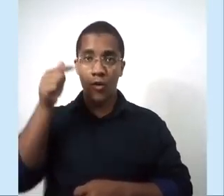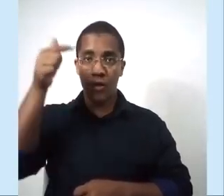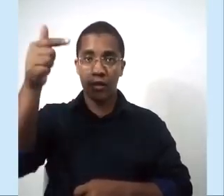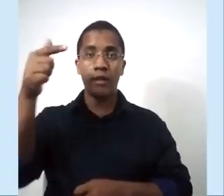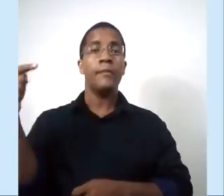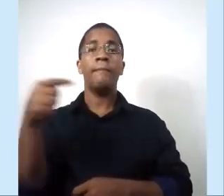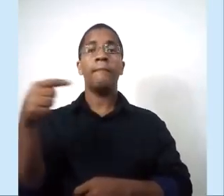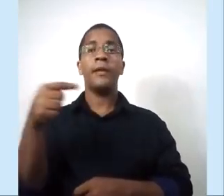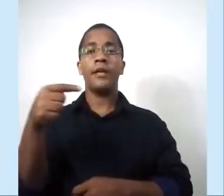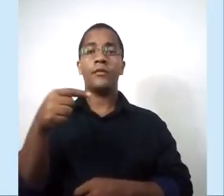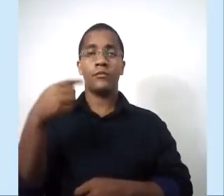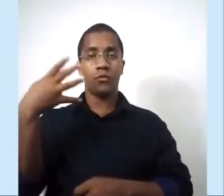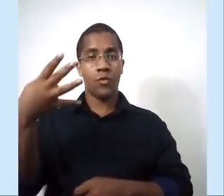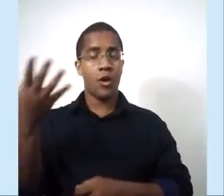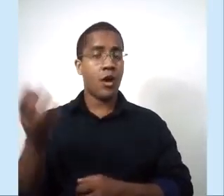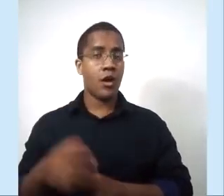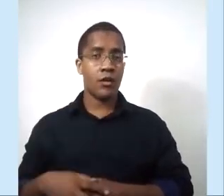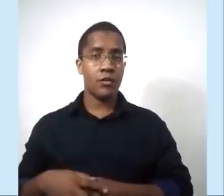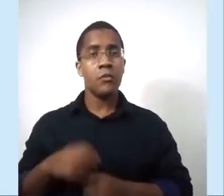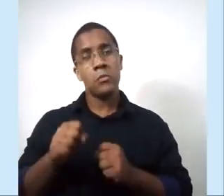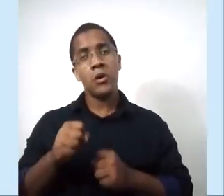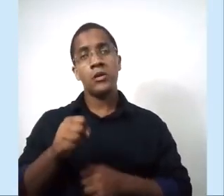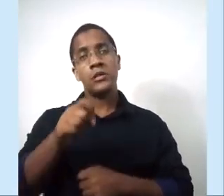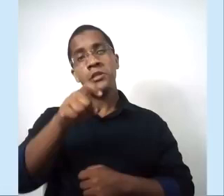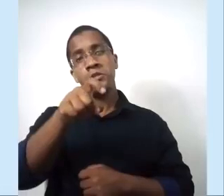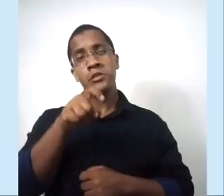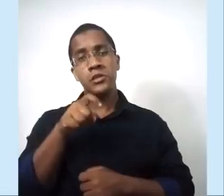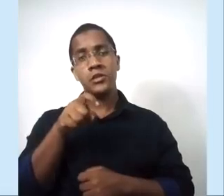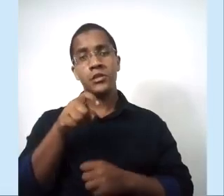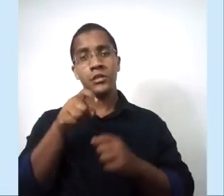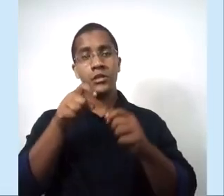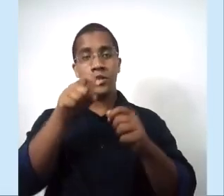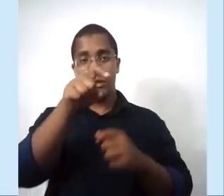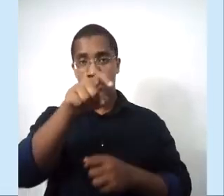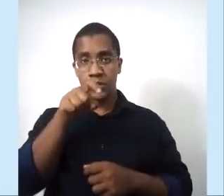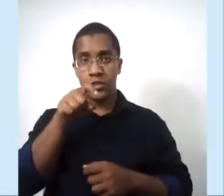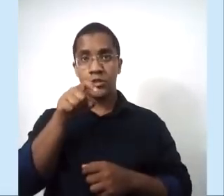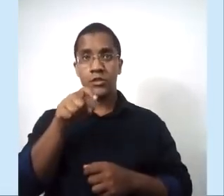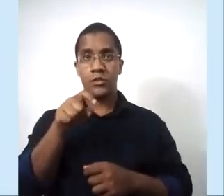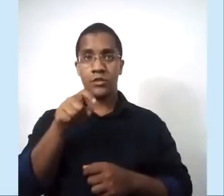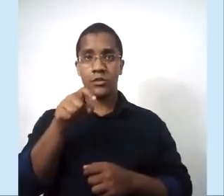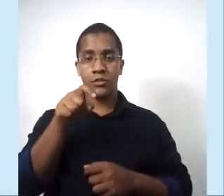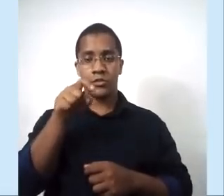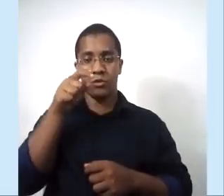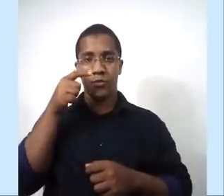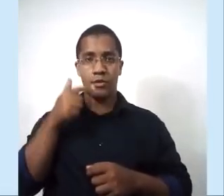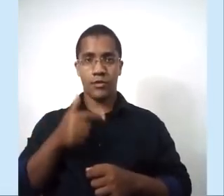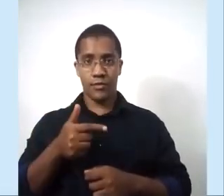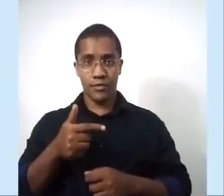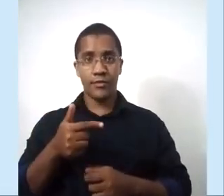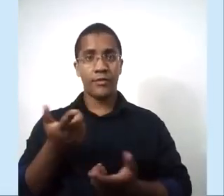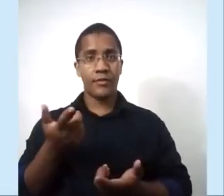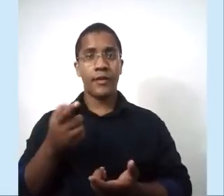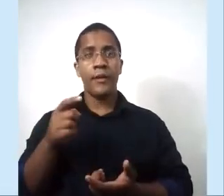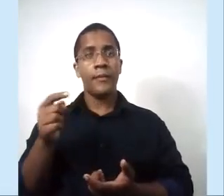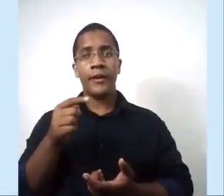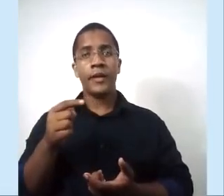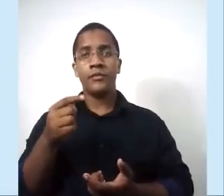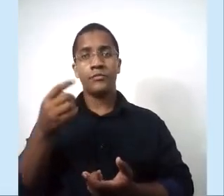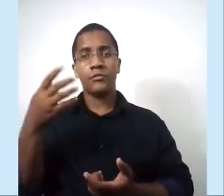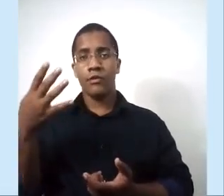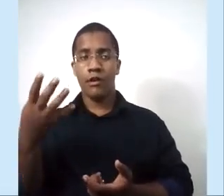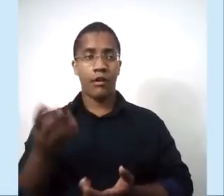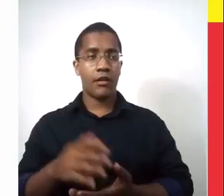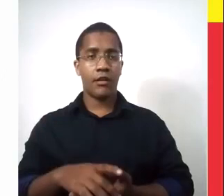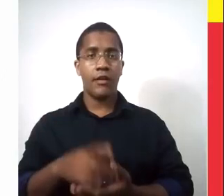menos 4, pode aparecer x sobre 2 menos 4. Então a gente vai ver algumas dessas representações. Observe